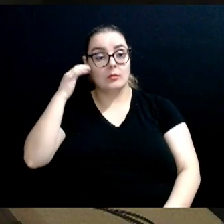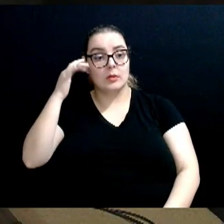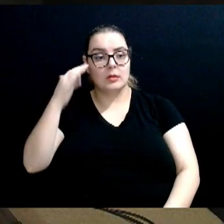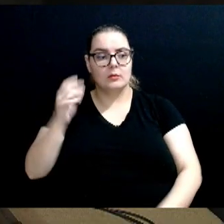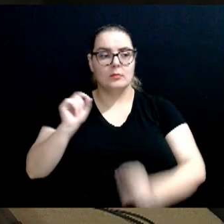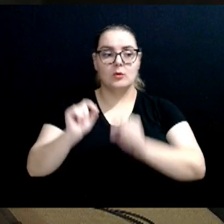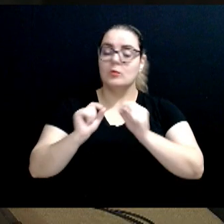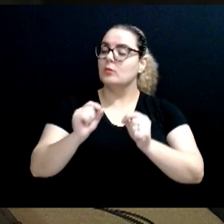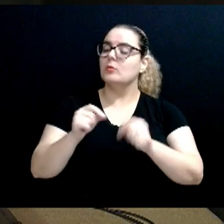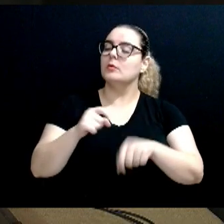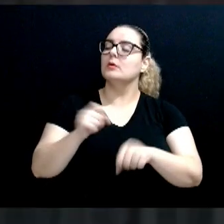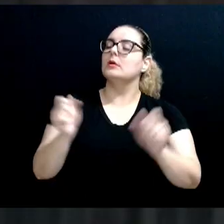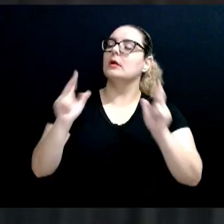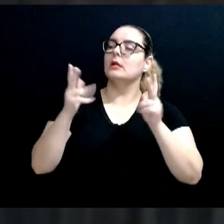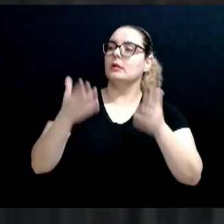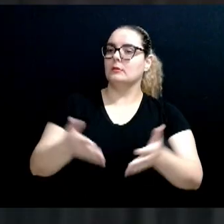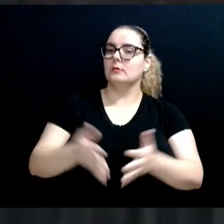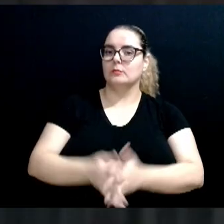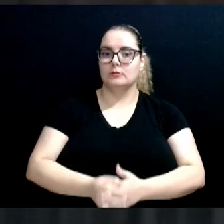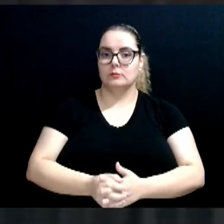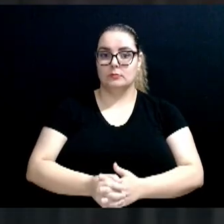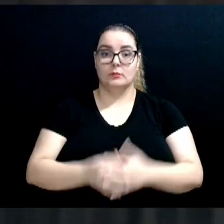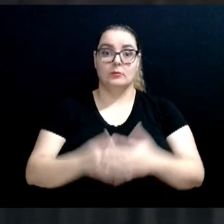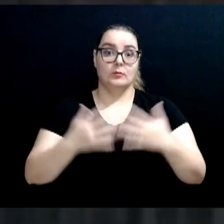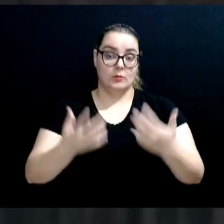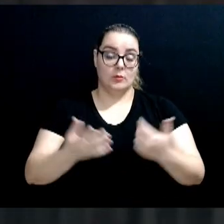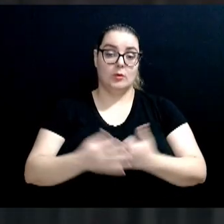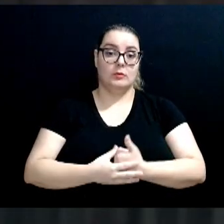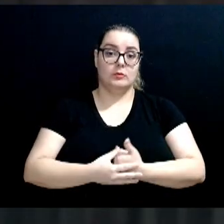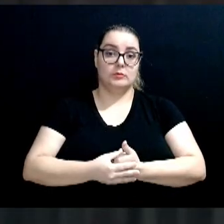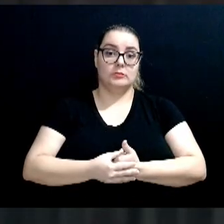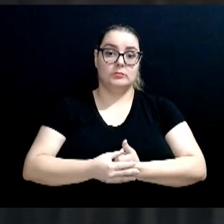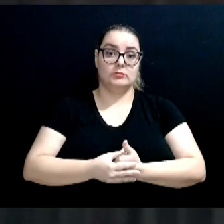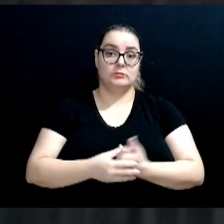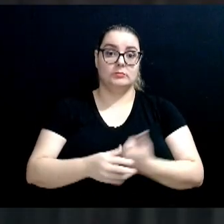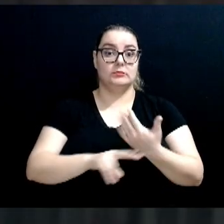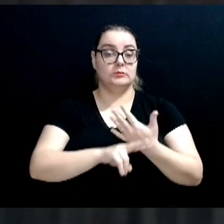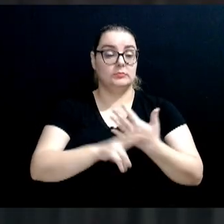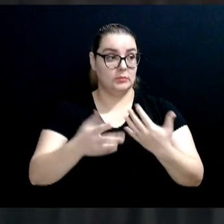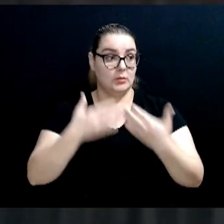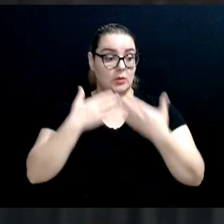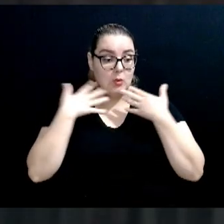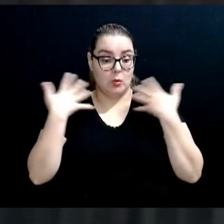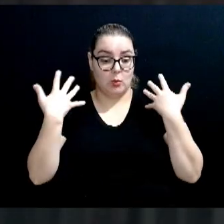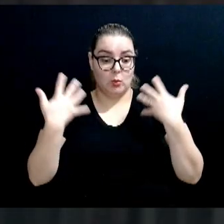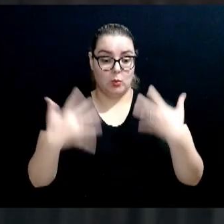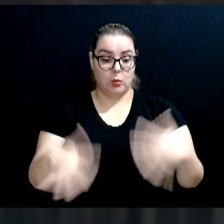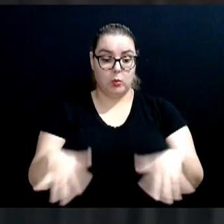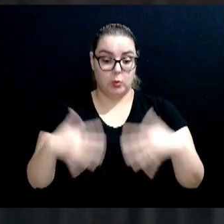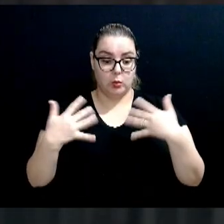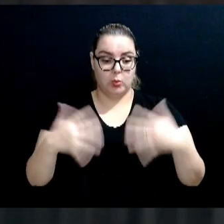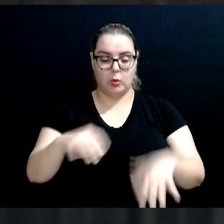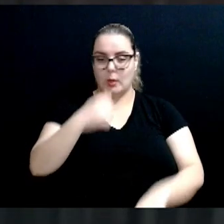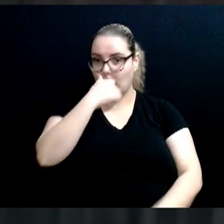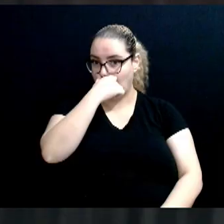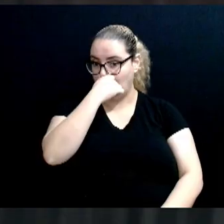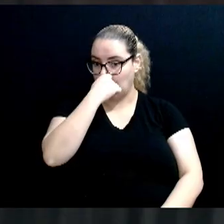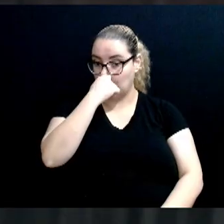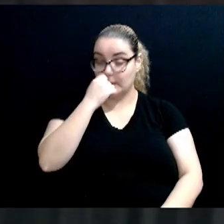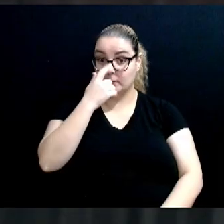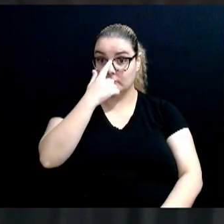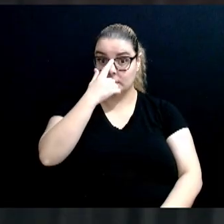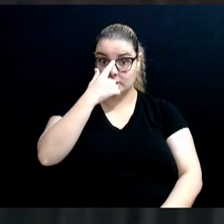situação? Bom, é um caso que causou esse espanto, né, para as pessoas, porque o